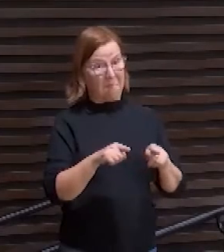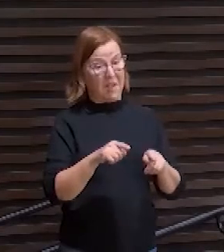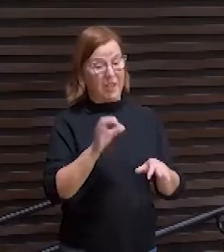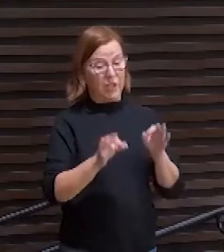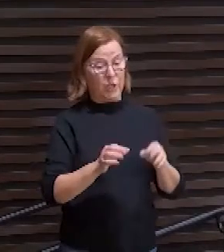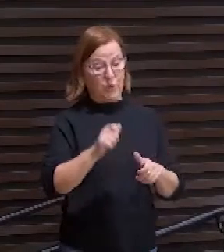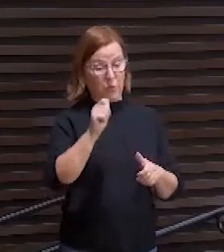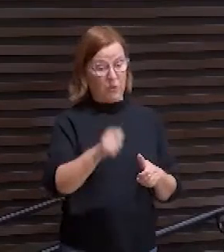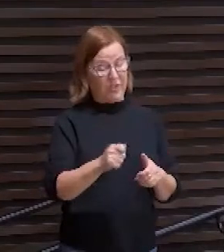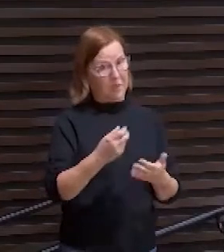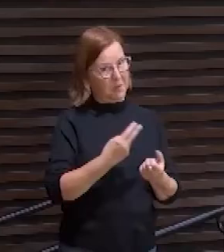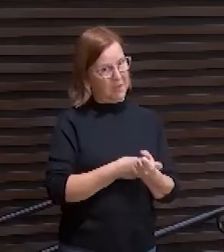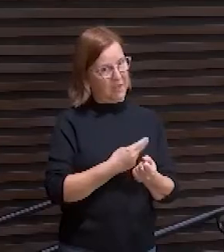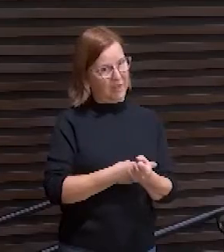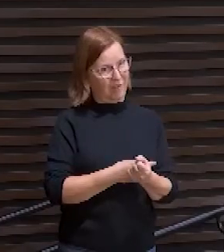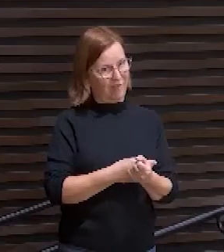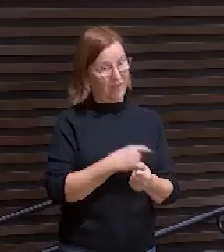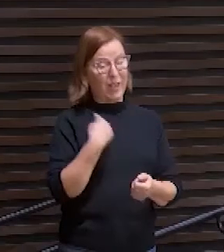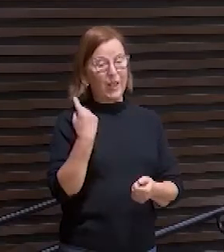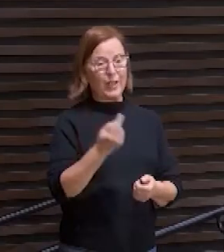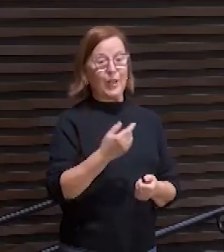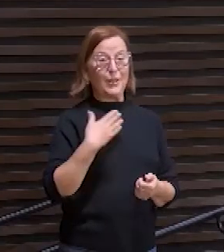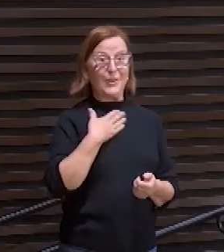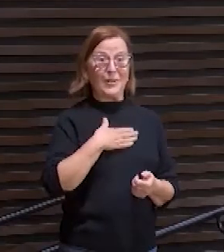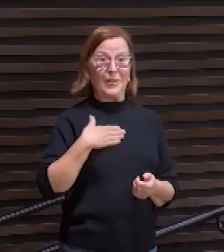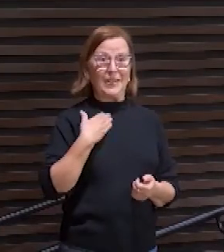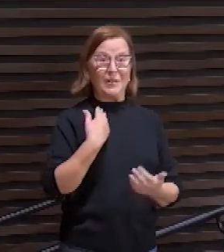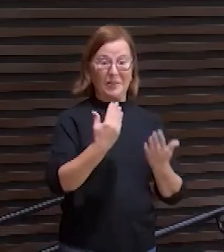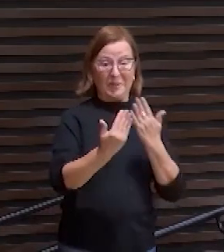gostamos de nos comparar com outras pessoas.